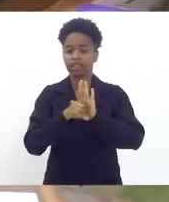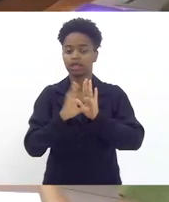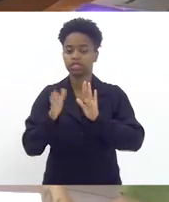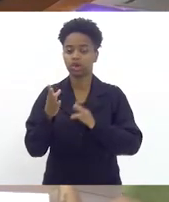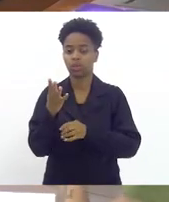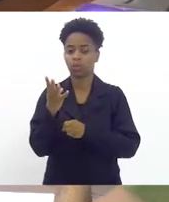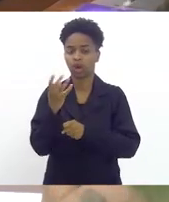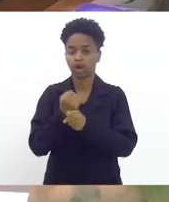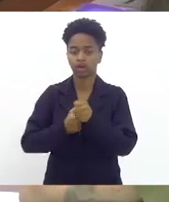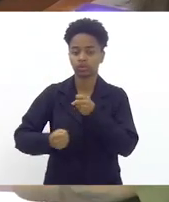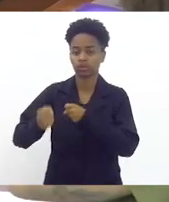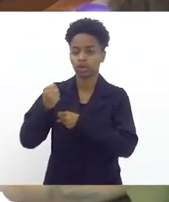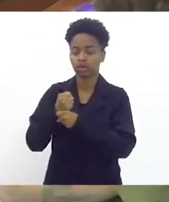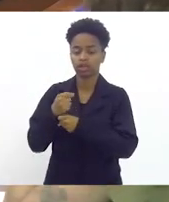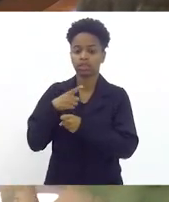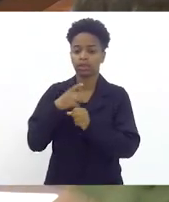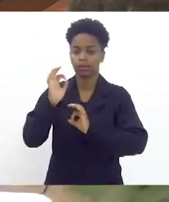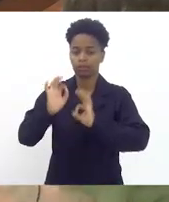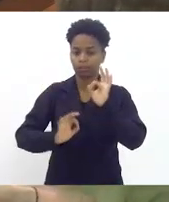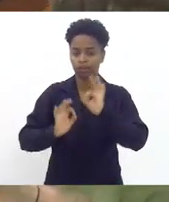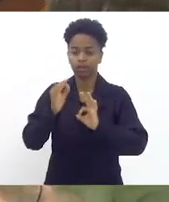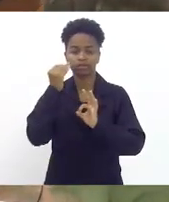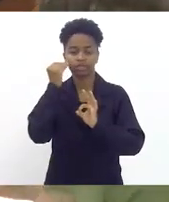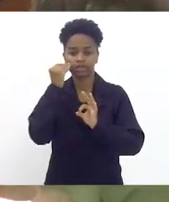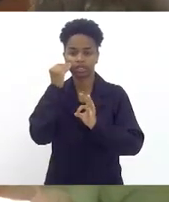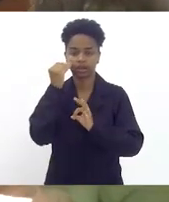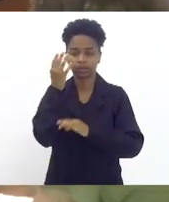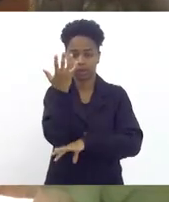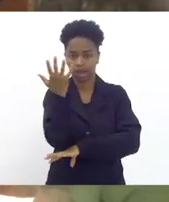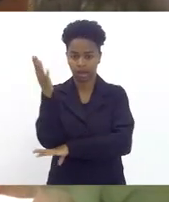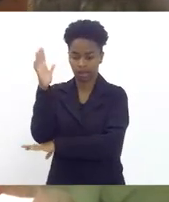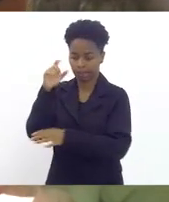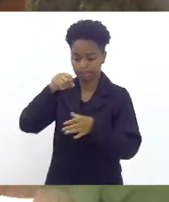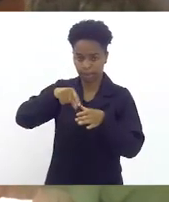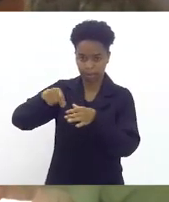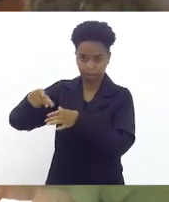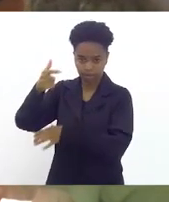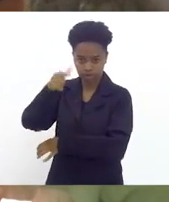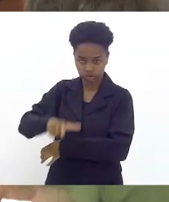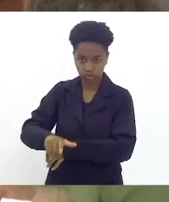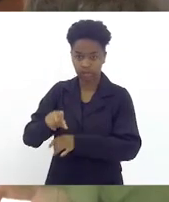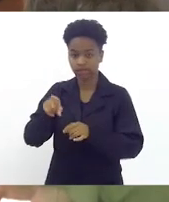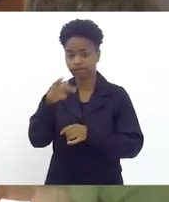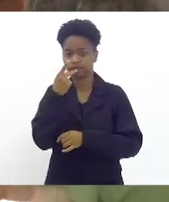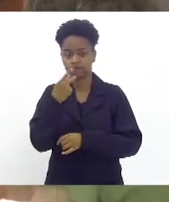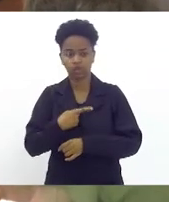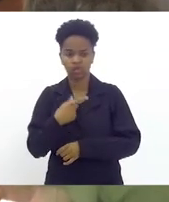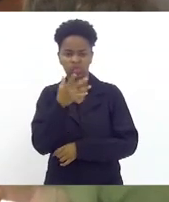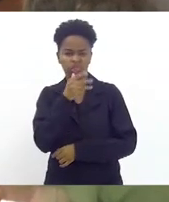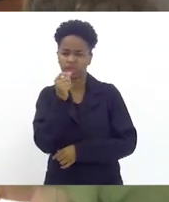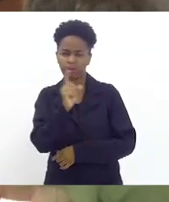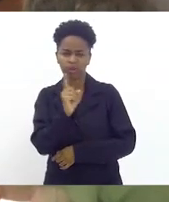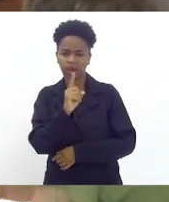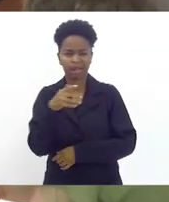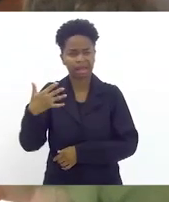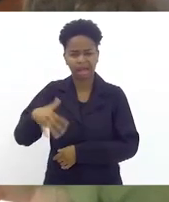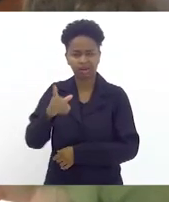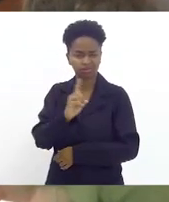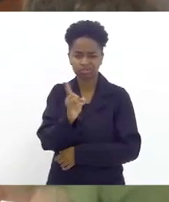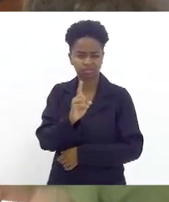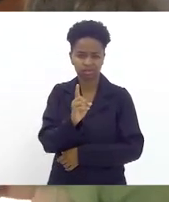era o plano estadual de recomposição da Mata Atlântica e ele me garantiu que isso não demorava muito tempo nem era muito caro